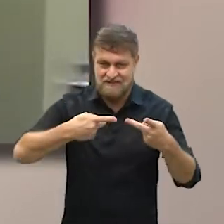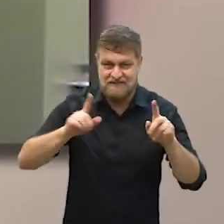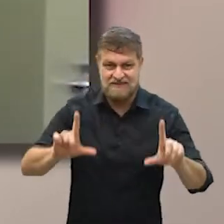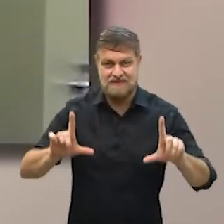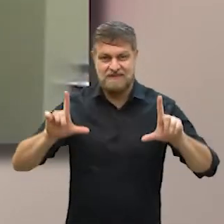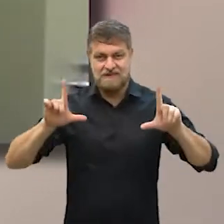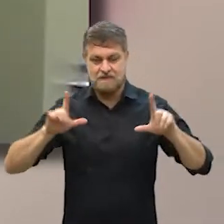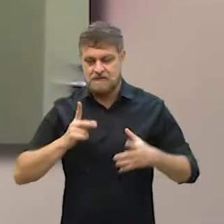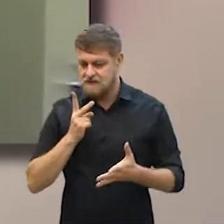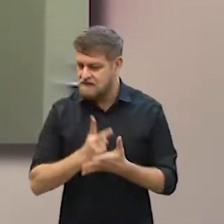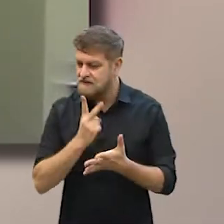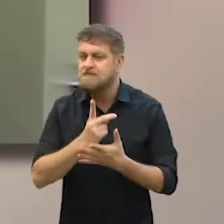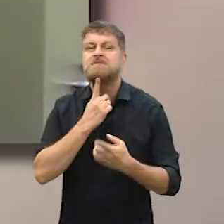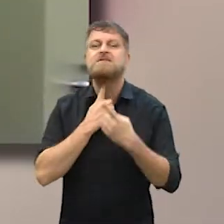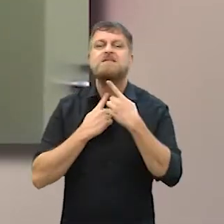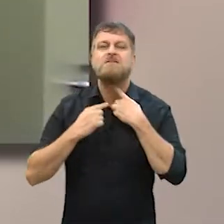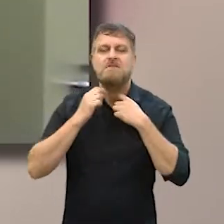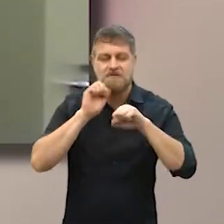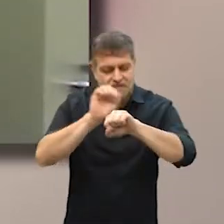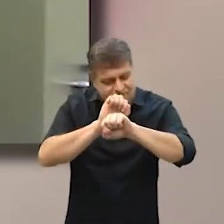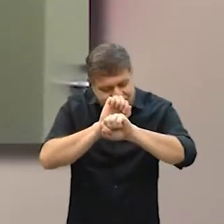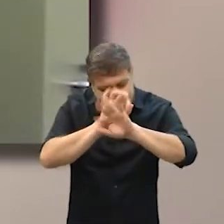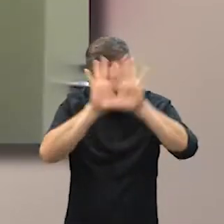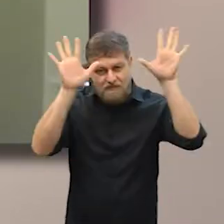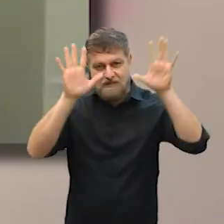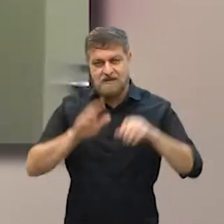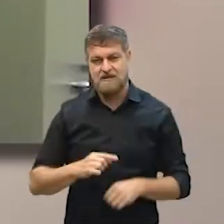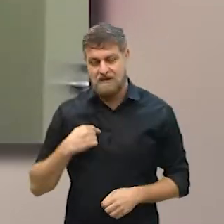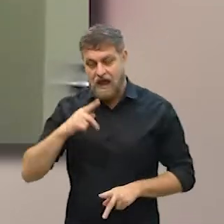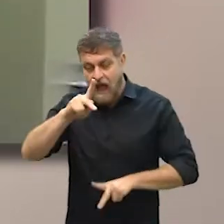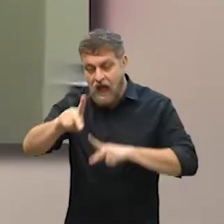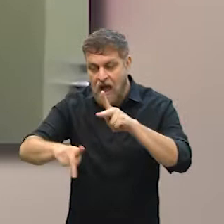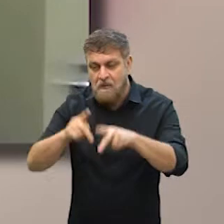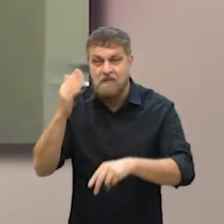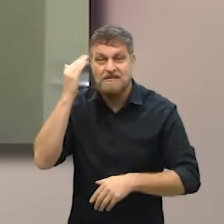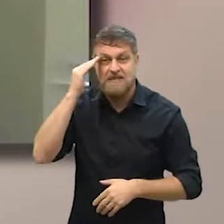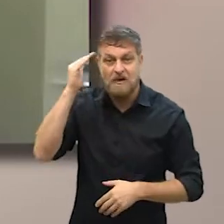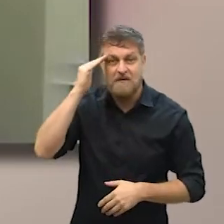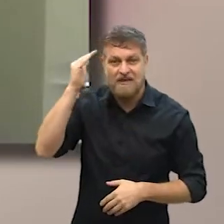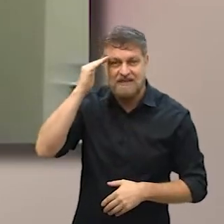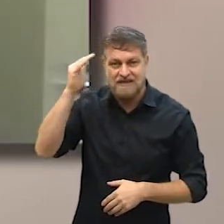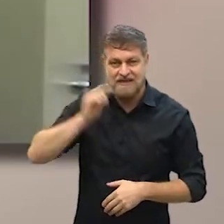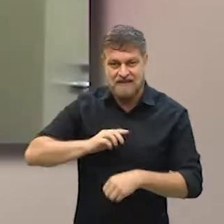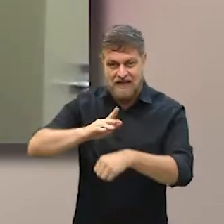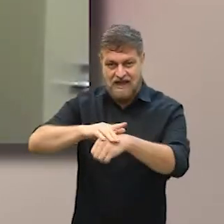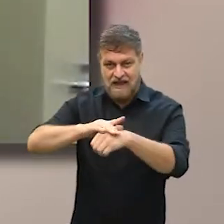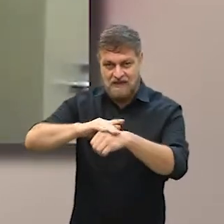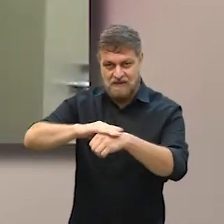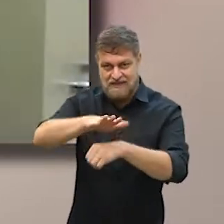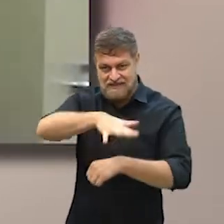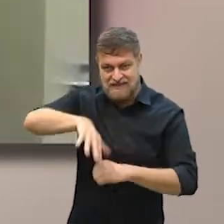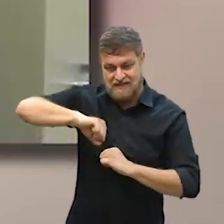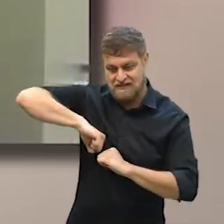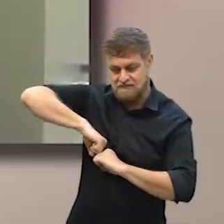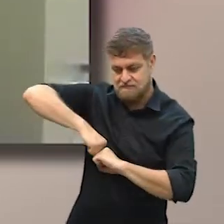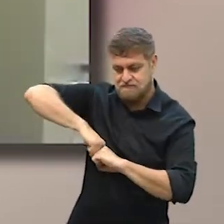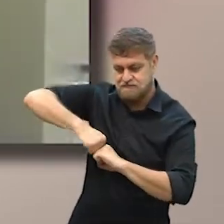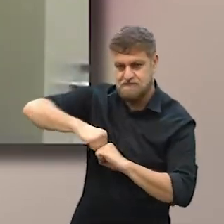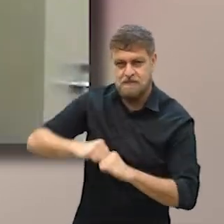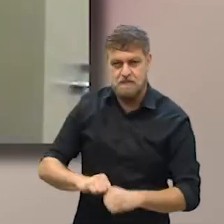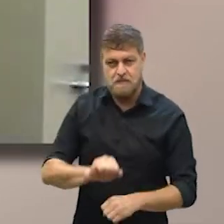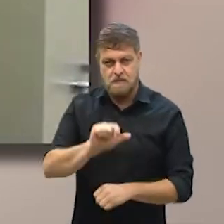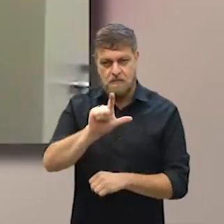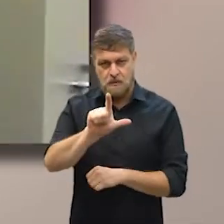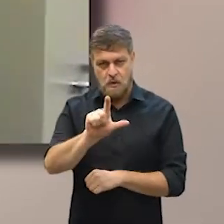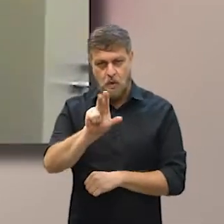a gente está sempre disponível para tentar esclarecer o máximo possível nossa população sobre as nossas doenças reumáticas e o